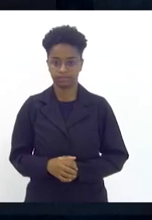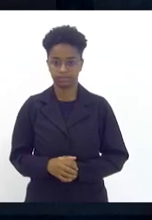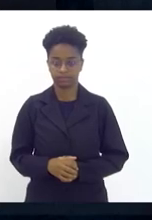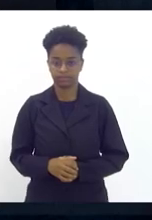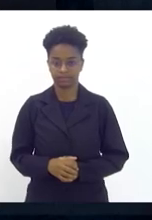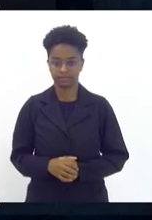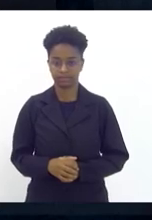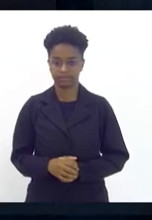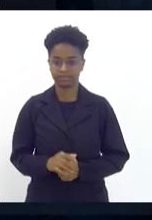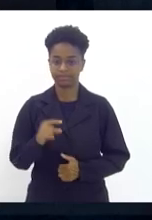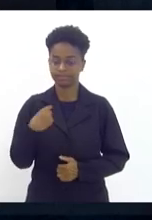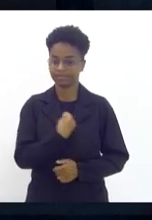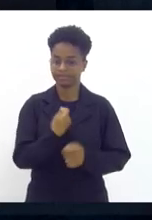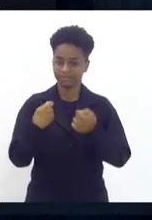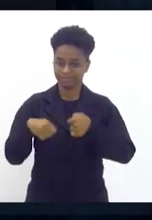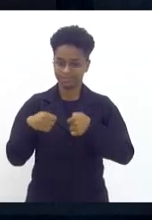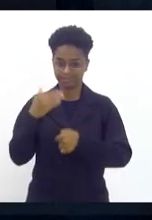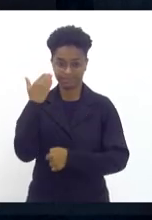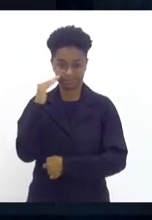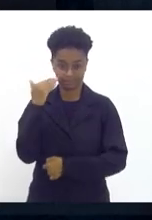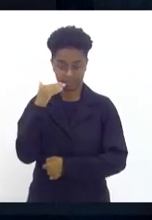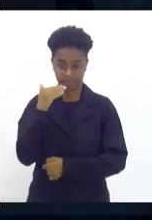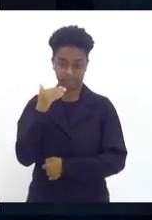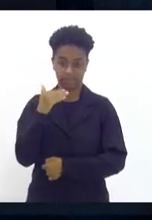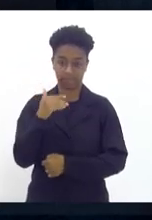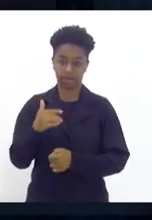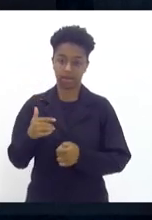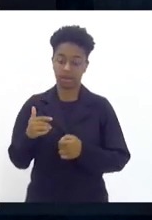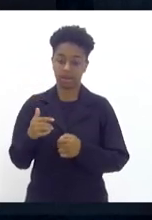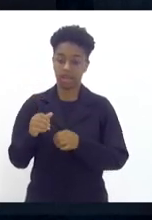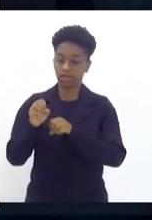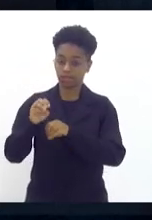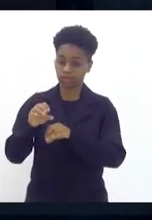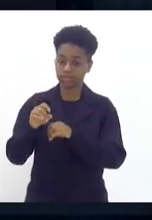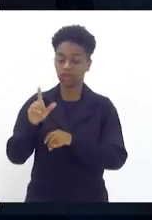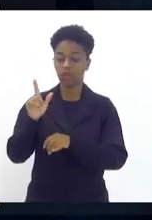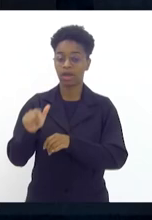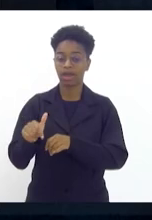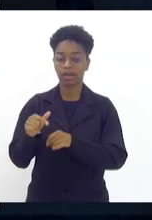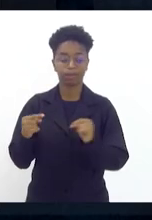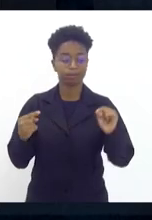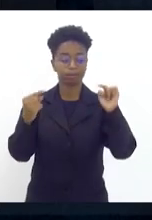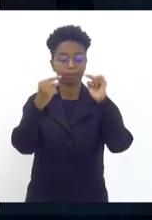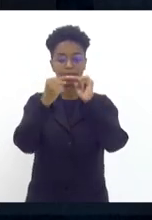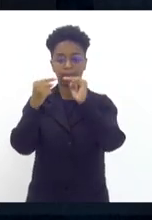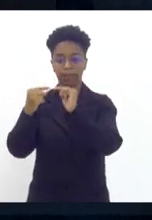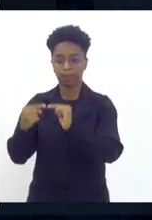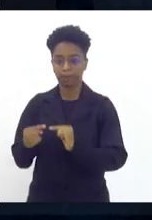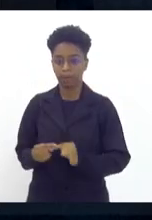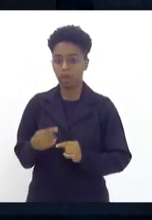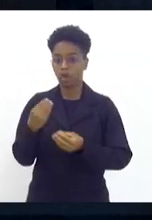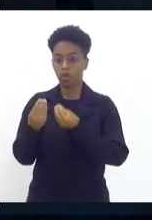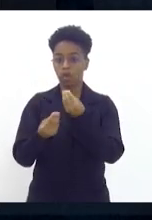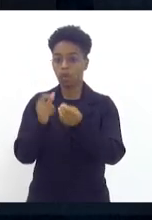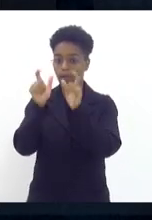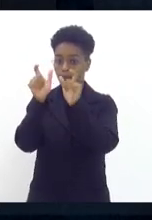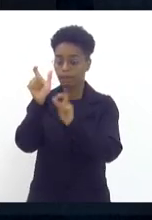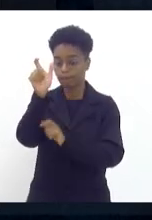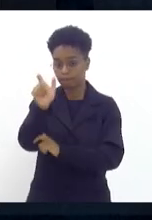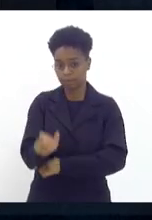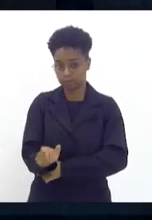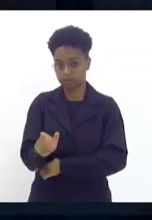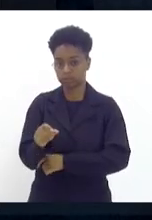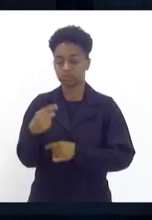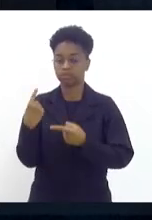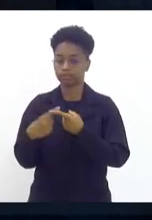Então, a gente precisa entender, né, que a tarefa educacional ela é personalizada, ela tem o foco na pessoa, nessa